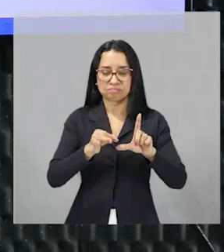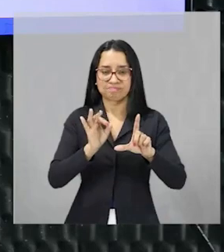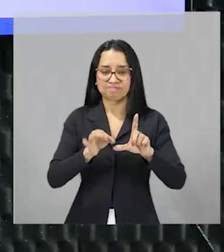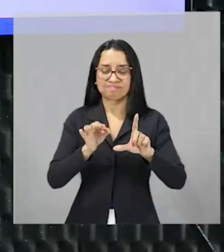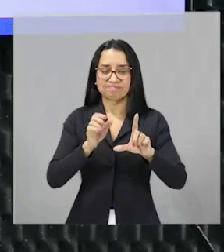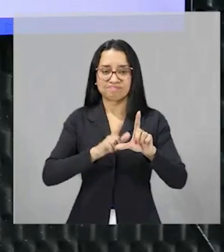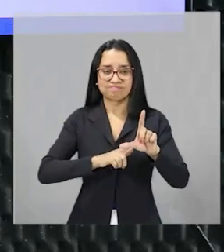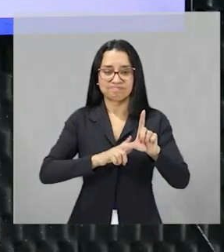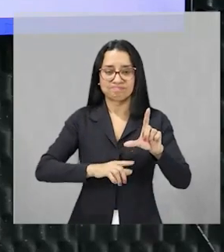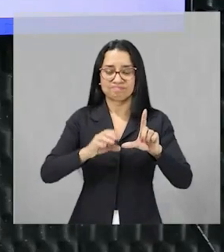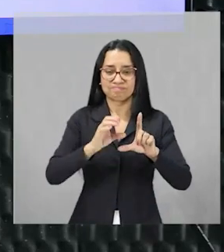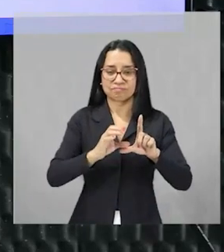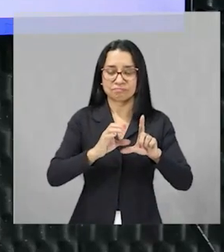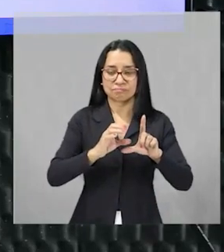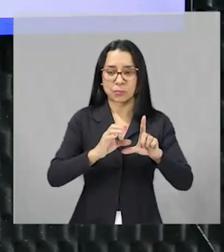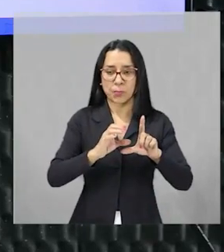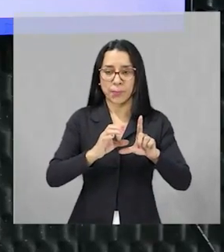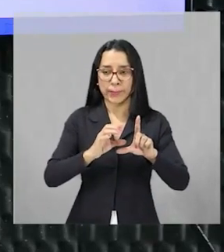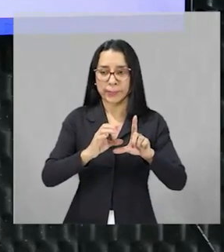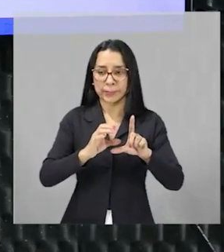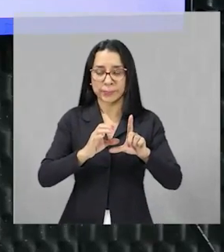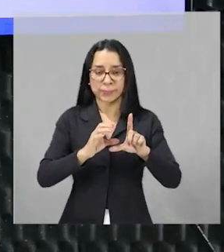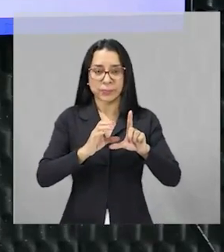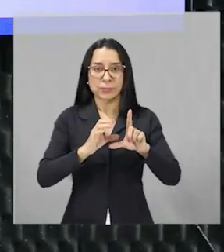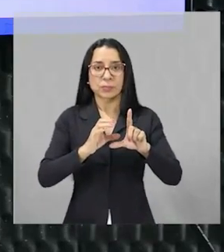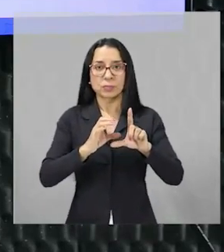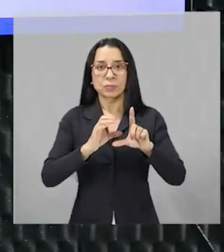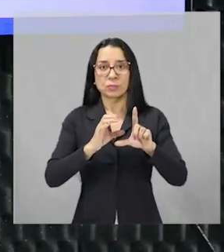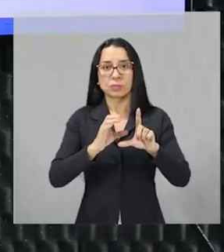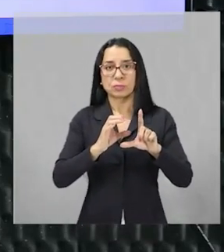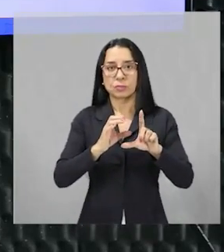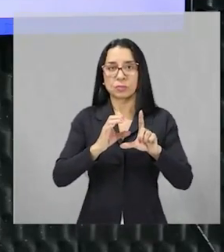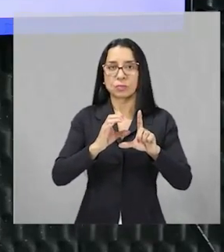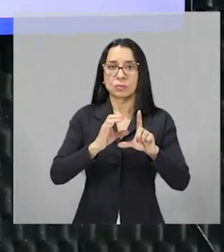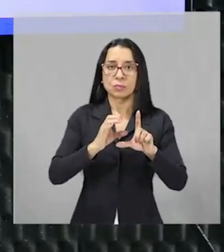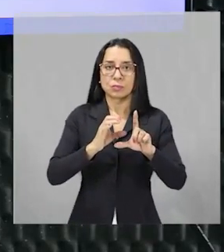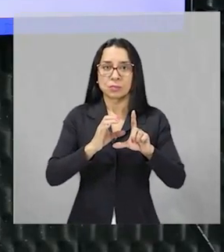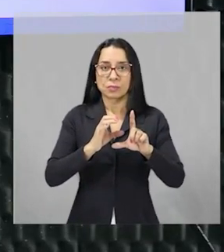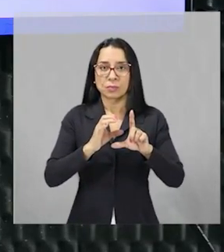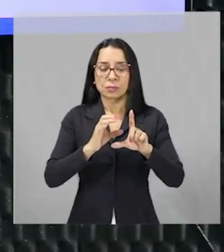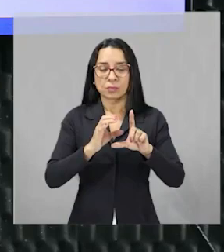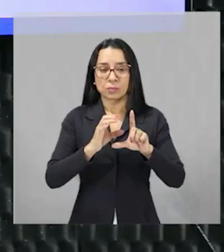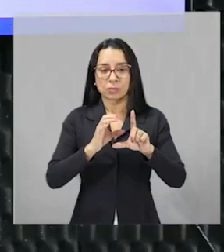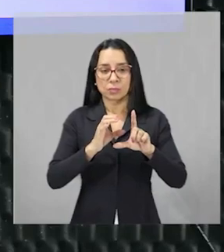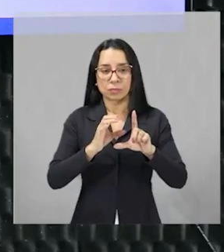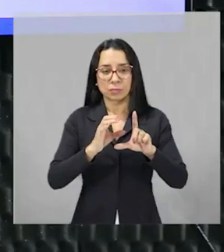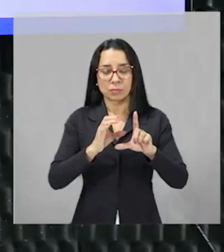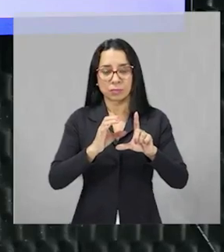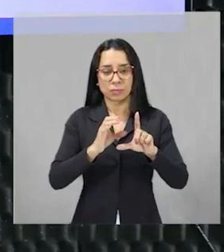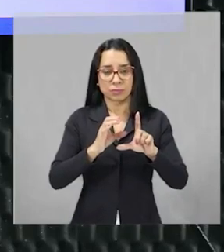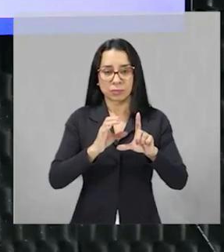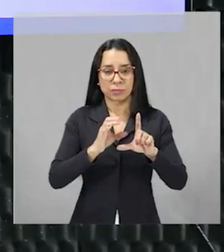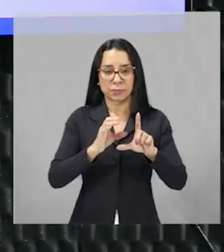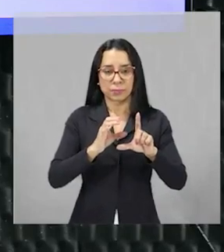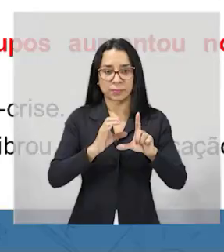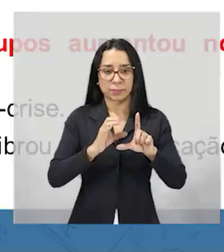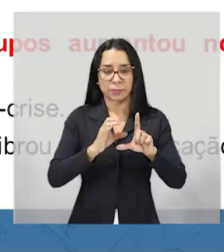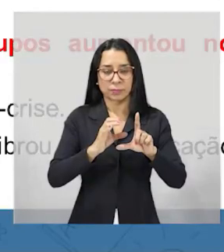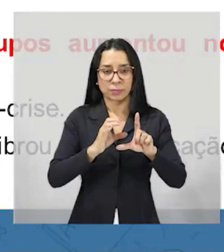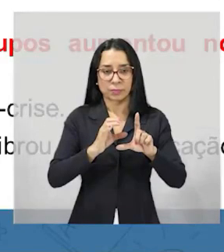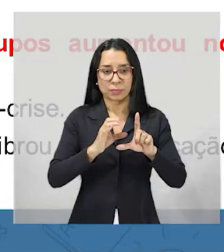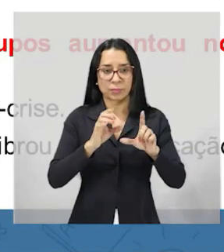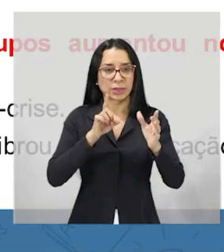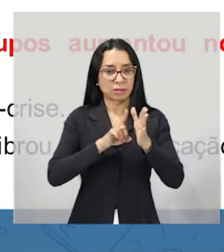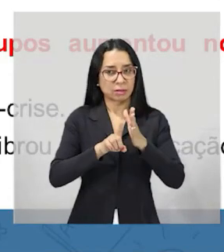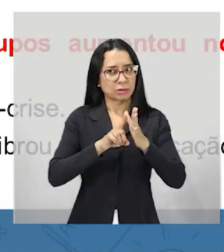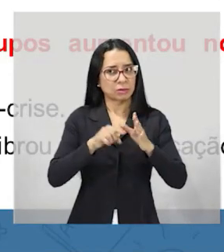desigualdade socioeconômica entre os dois grupos aumentou bastante no período pós-crise, então nosso gabarito é a letra C. Questão